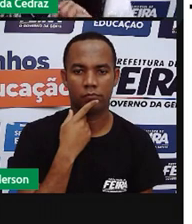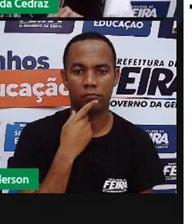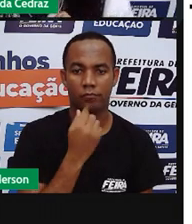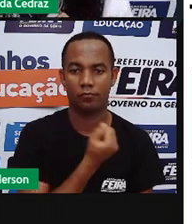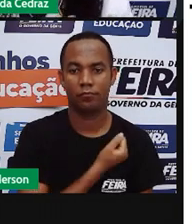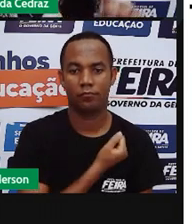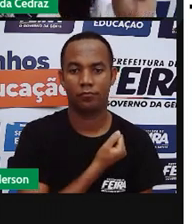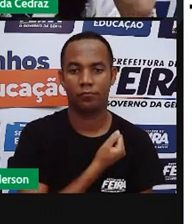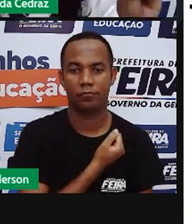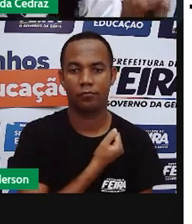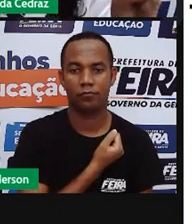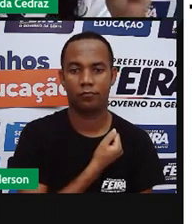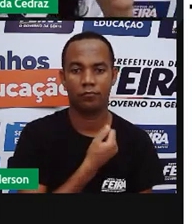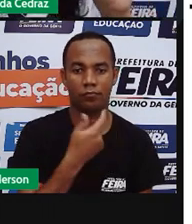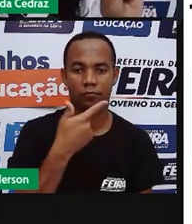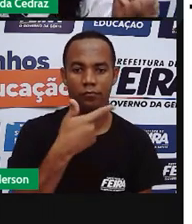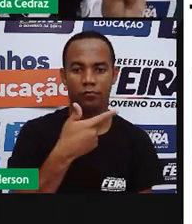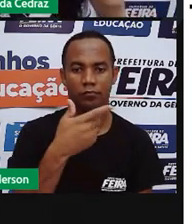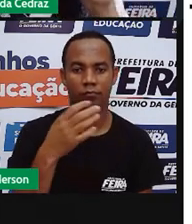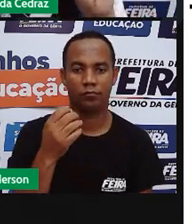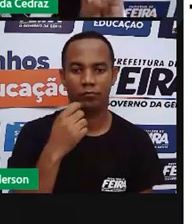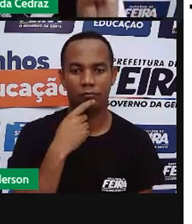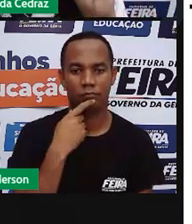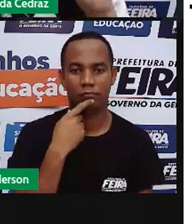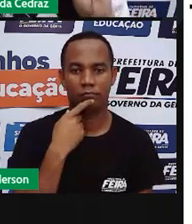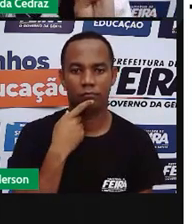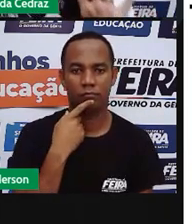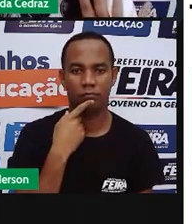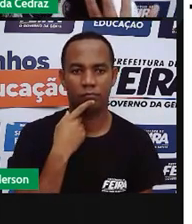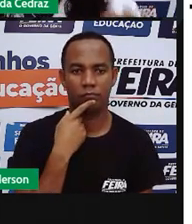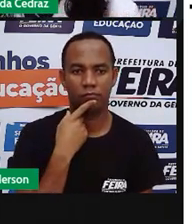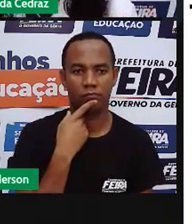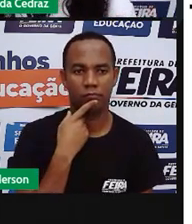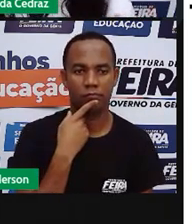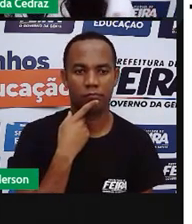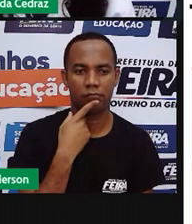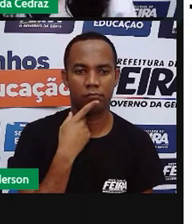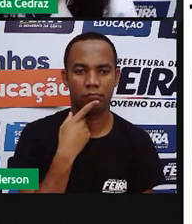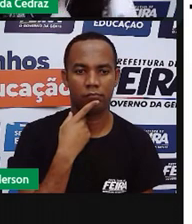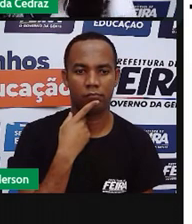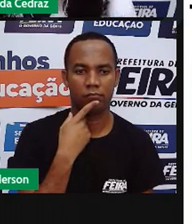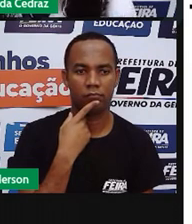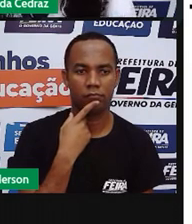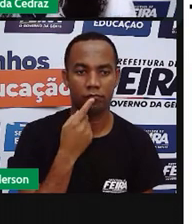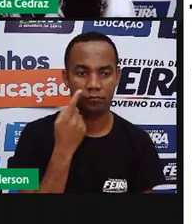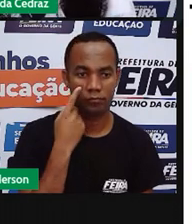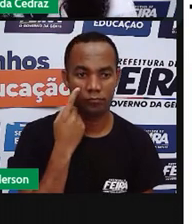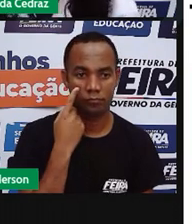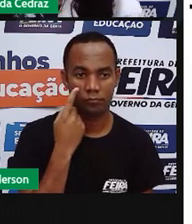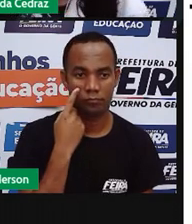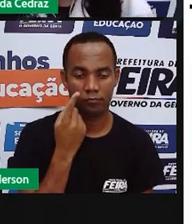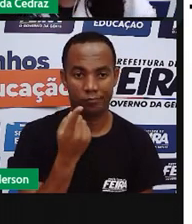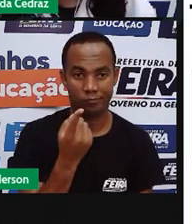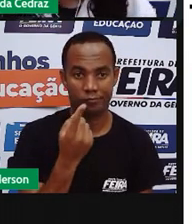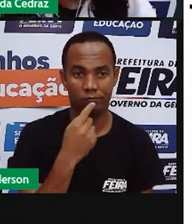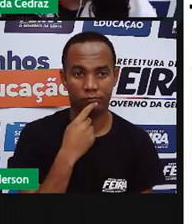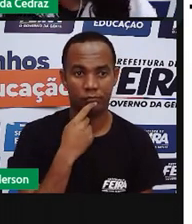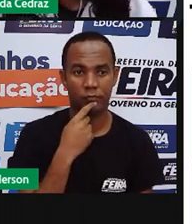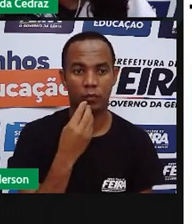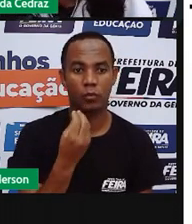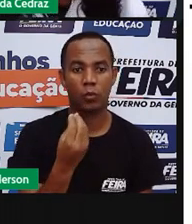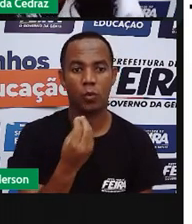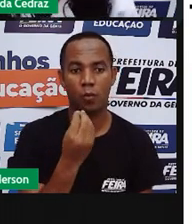Ó, 16. 17, 18, 19, 20. Viu? Nós